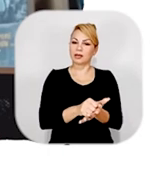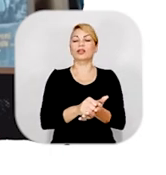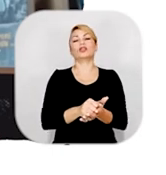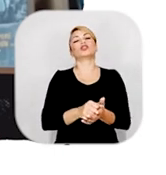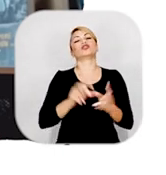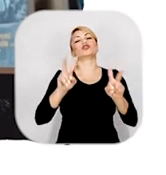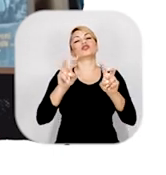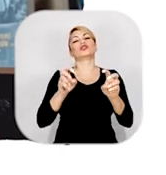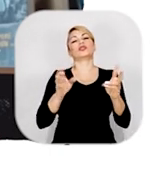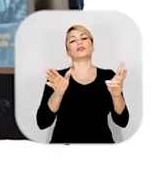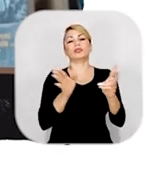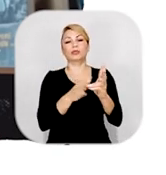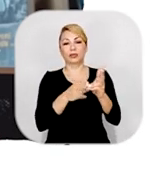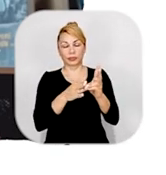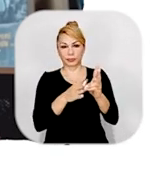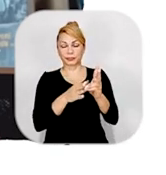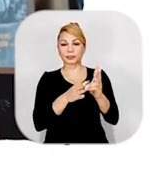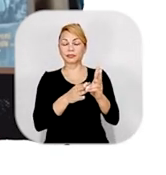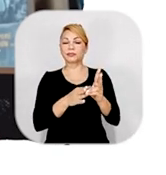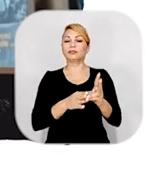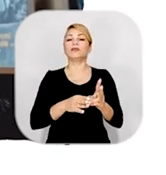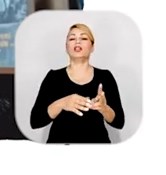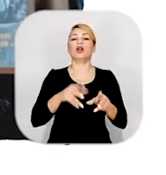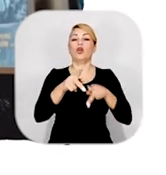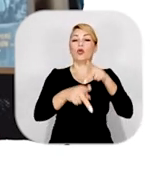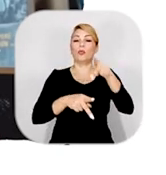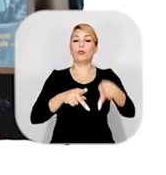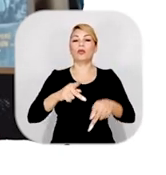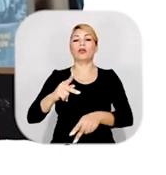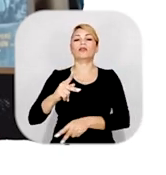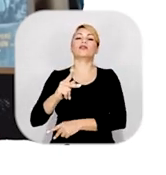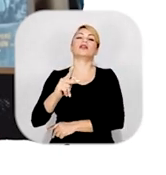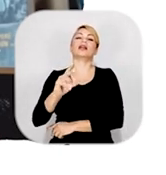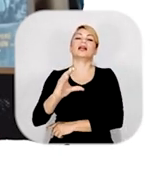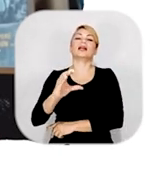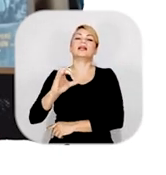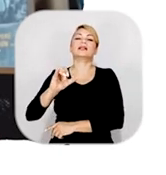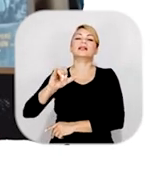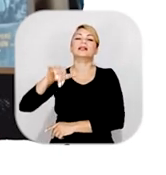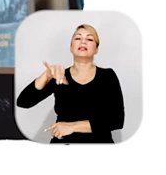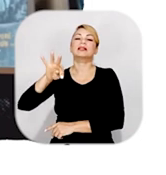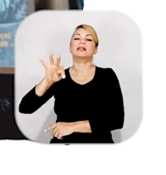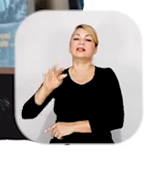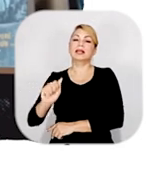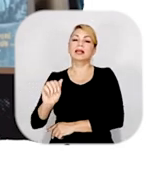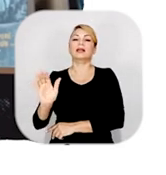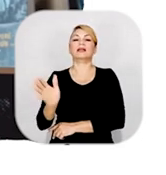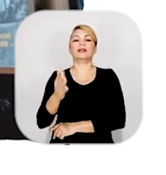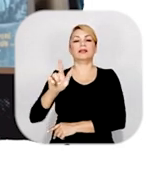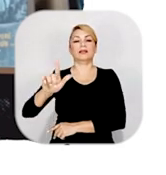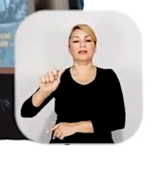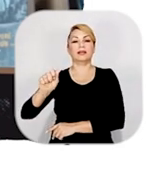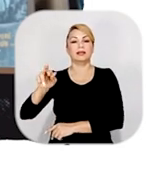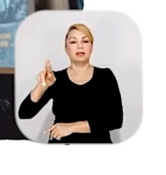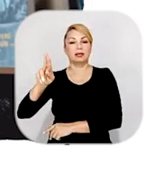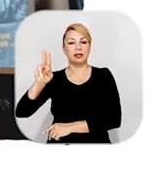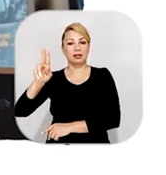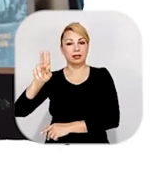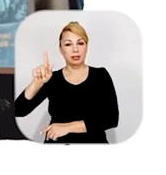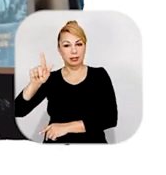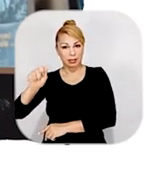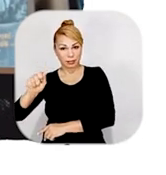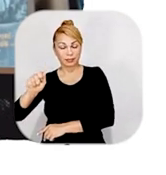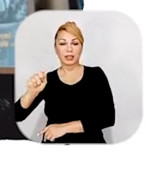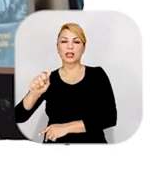era para fazer sobre o Cinta Larga, que teve aquele conflito do assassinato dos garimpeiros, né? E então eu vim